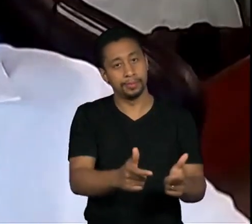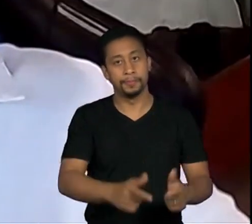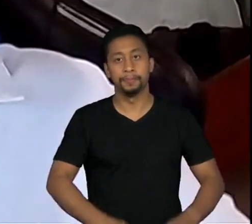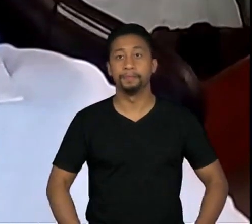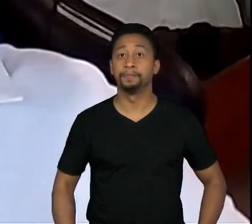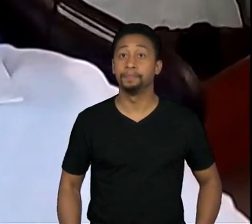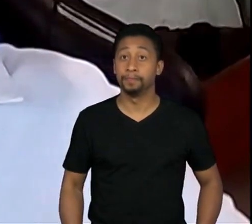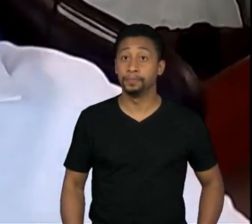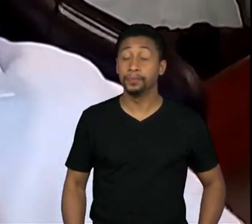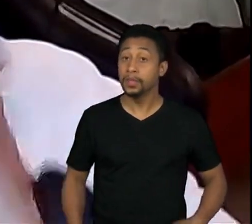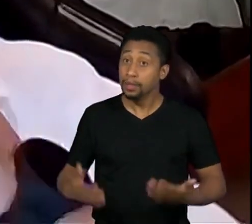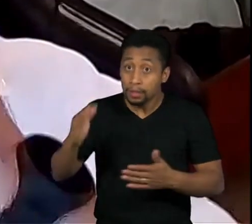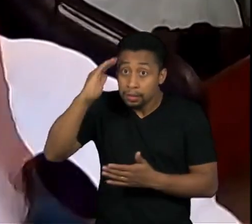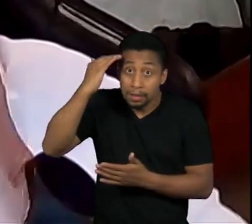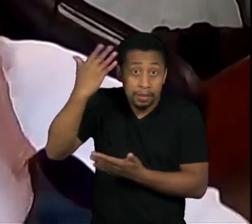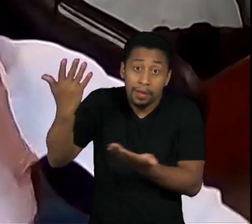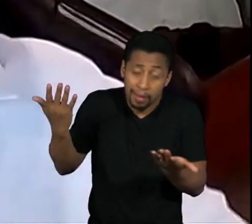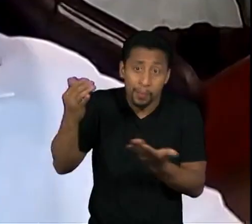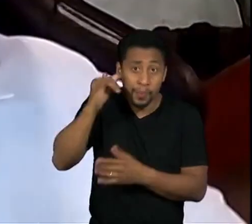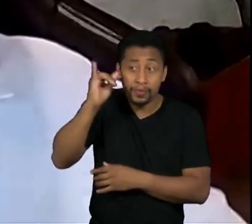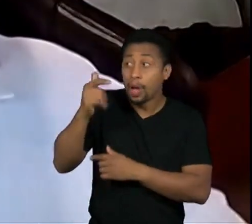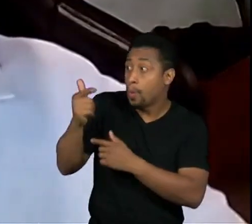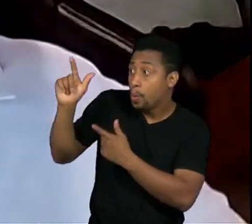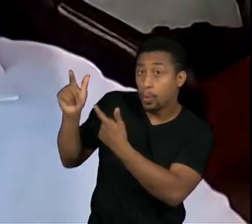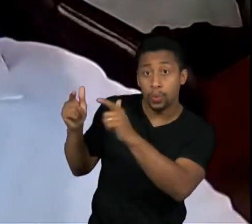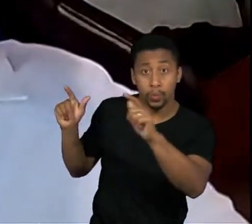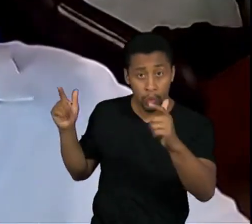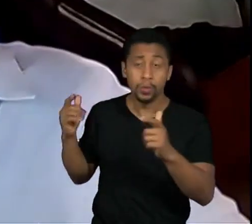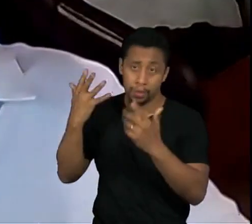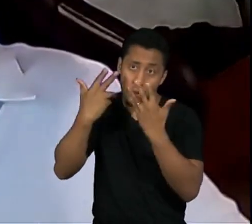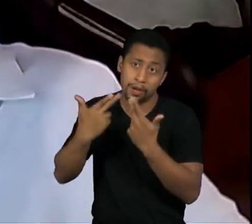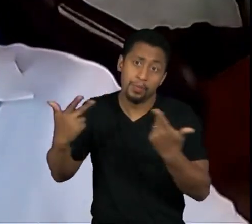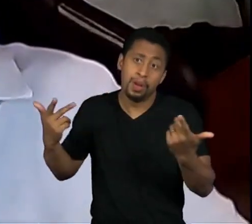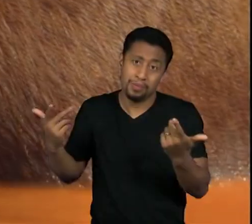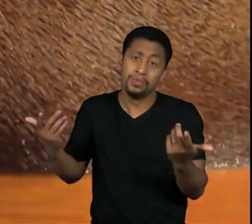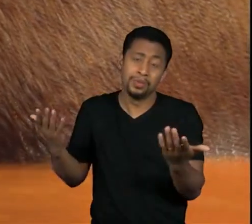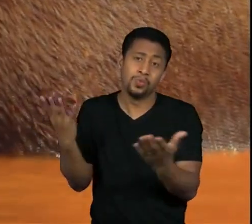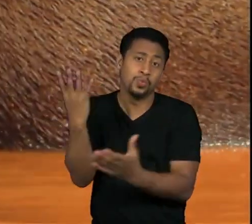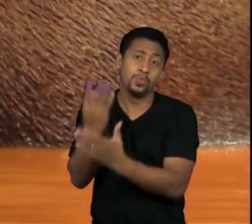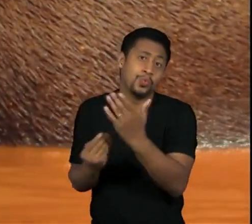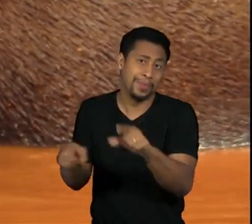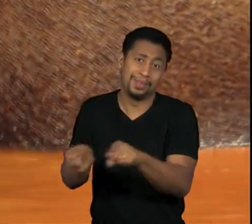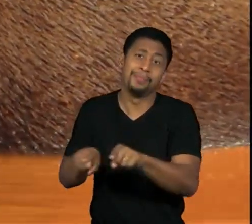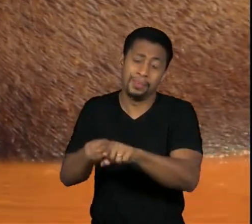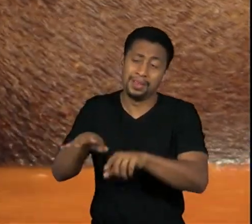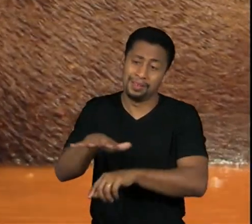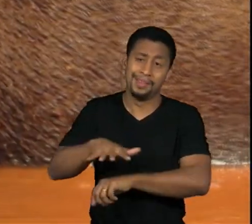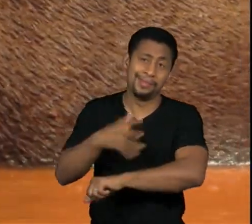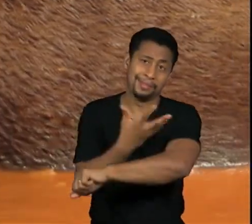no que precisa ser feito para evitar que outras espécies se extingam na Caatinga também, né?